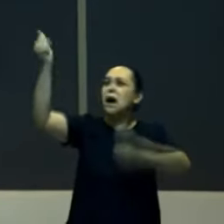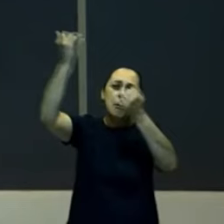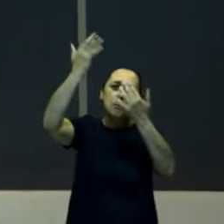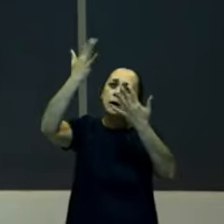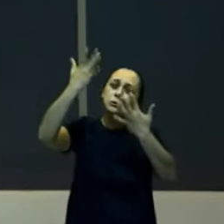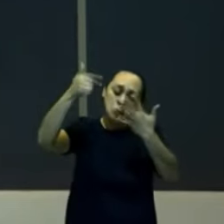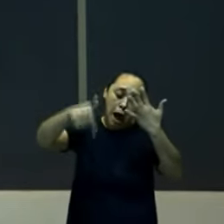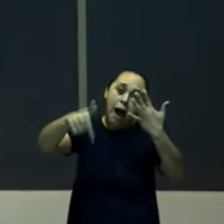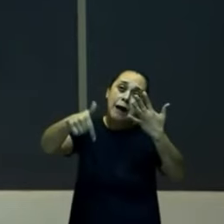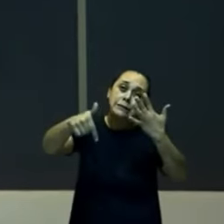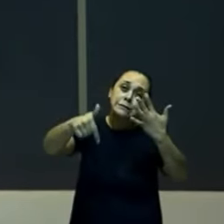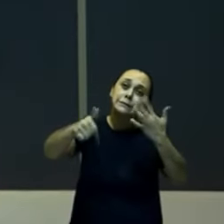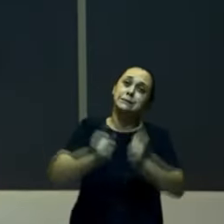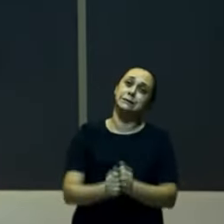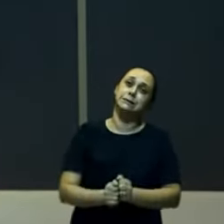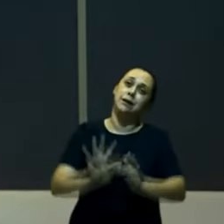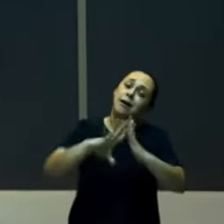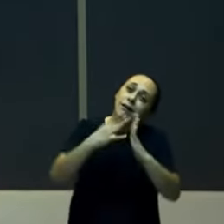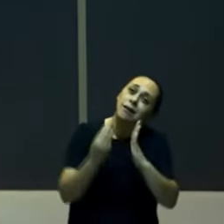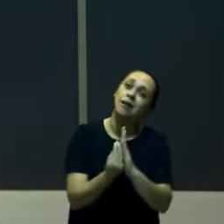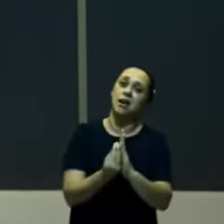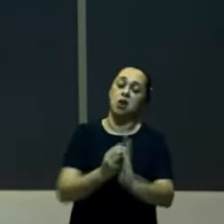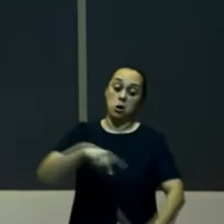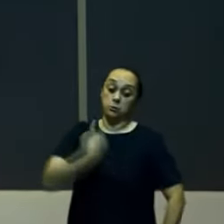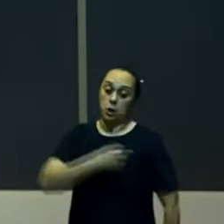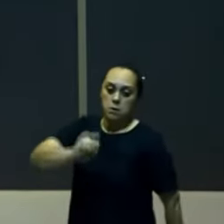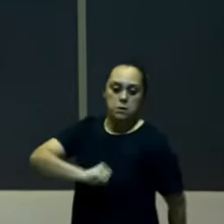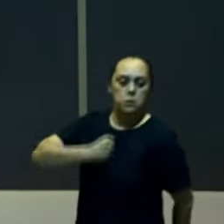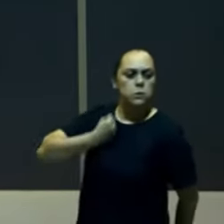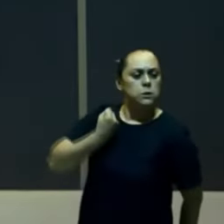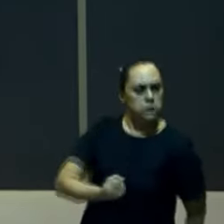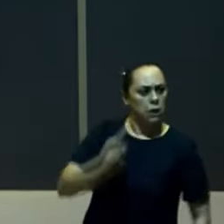através de um comprometimento com a obra de missões.